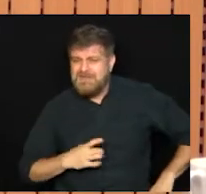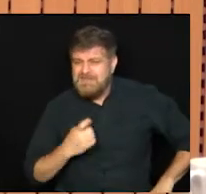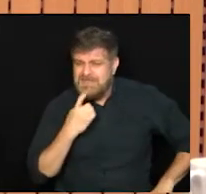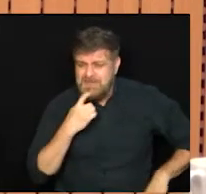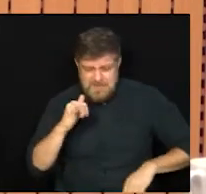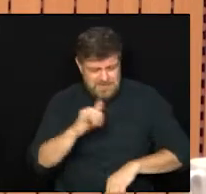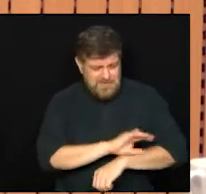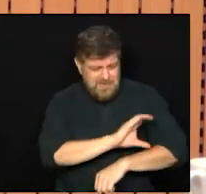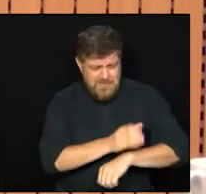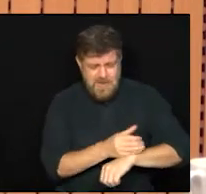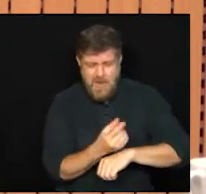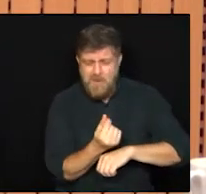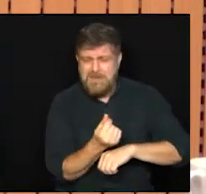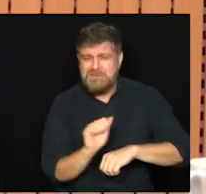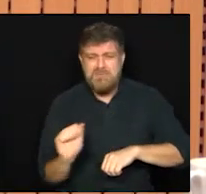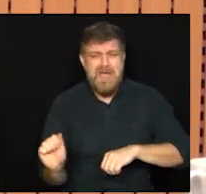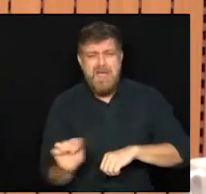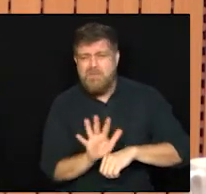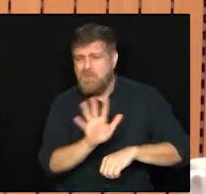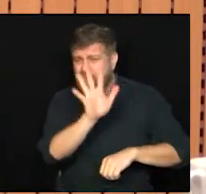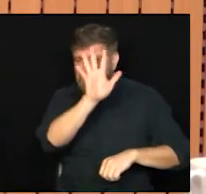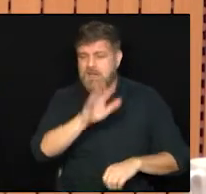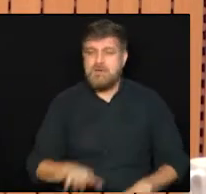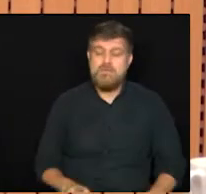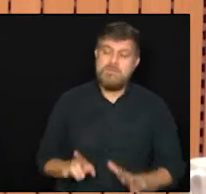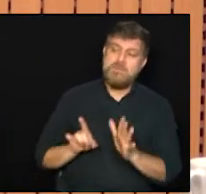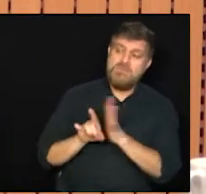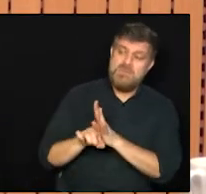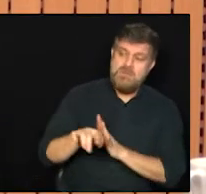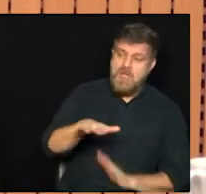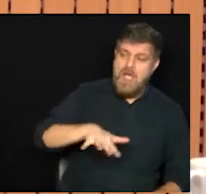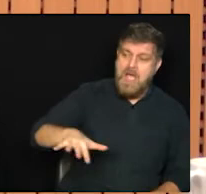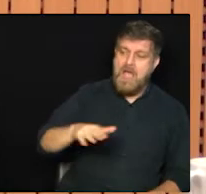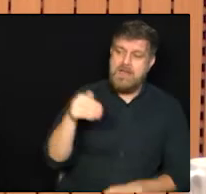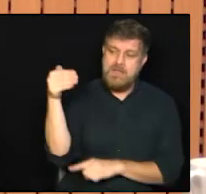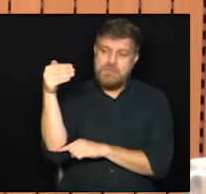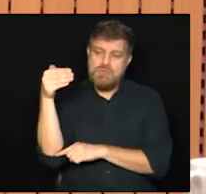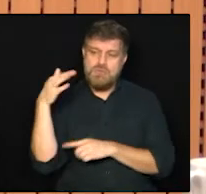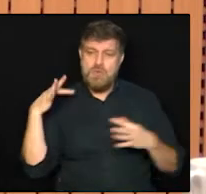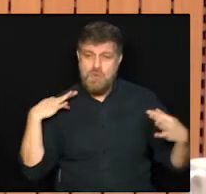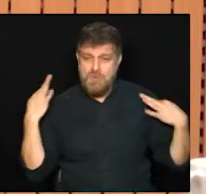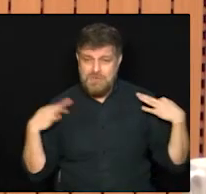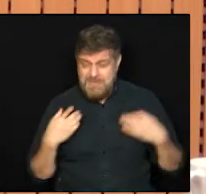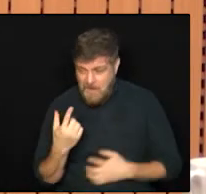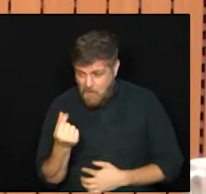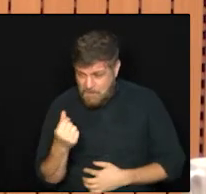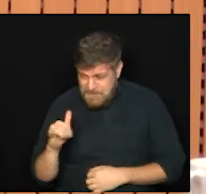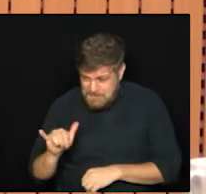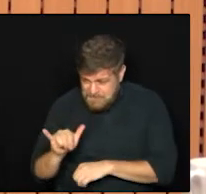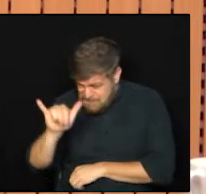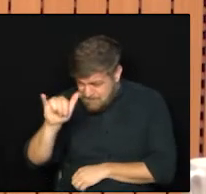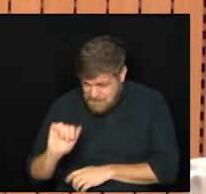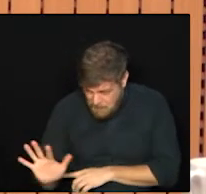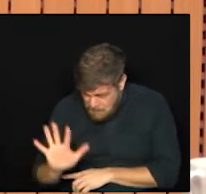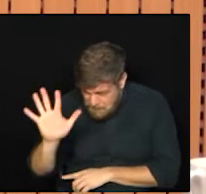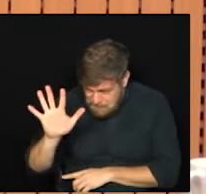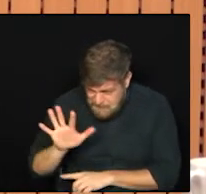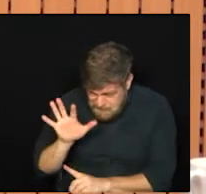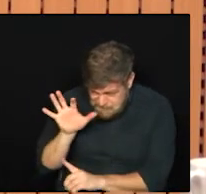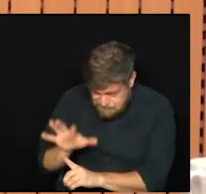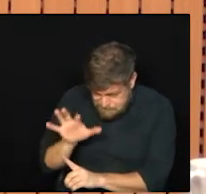das passagens afeta o setor de vocês ou isso é independente? Esse é um primeiro